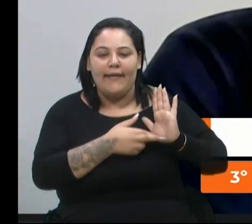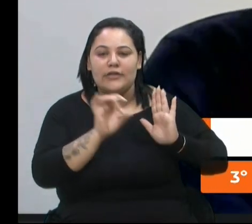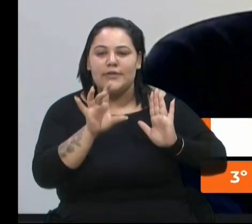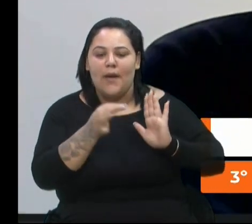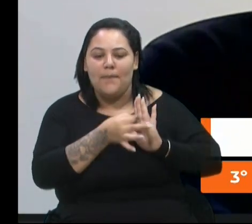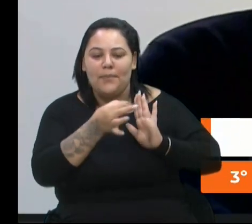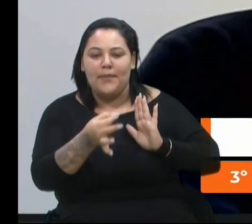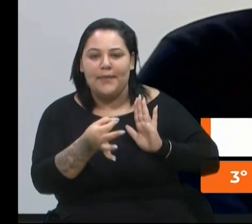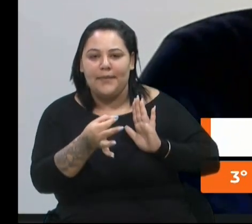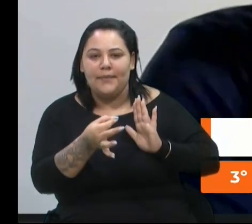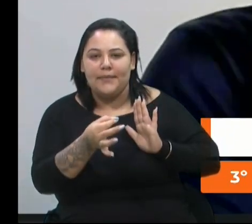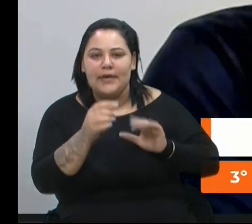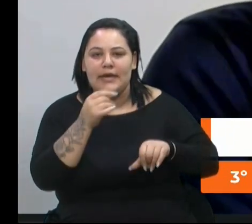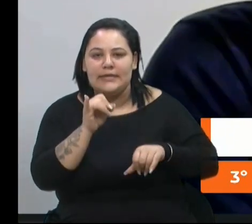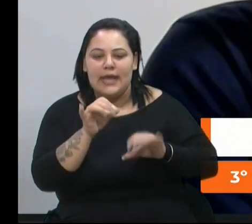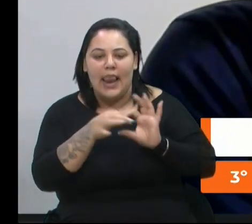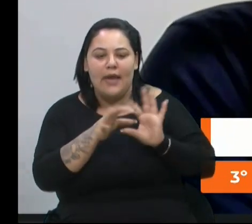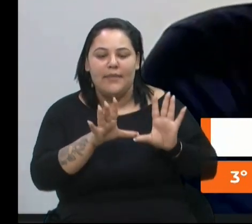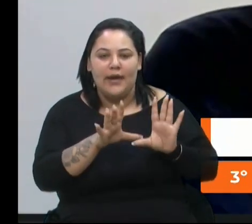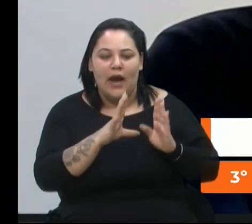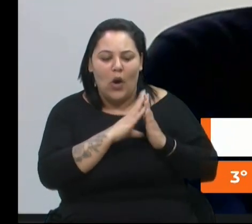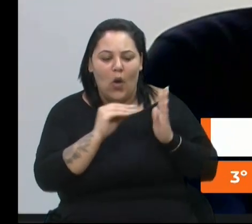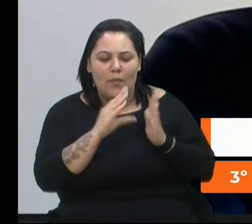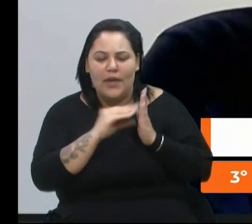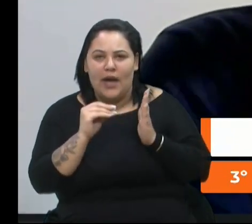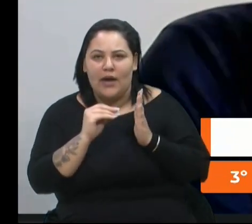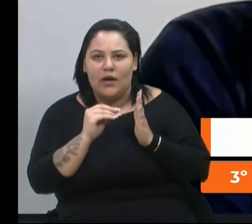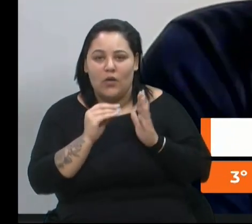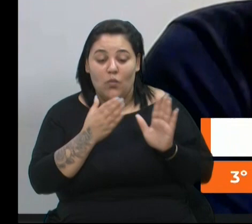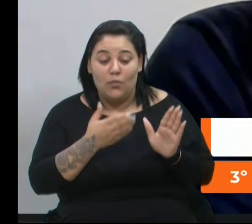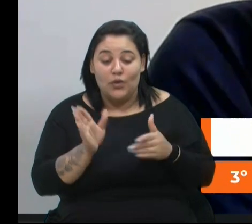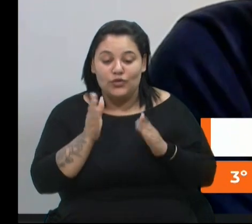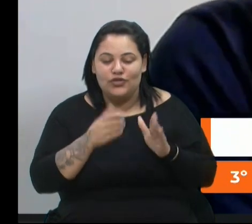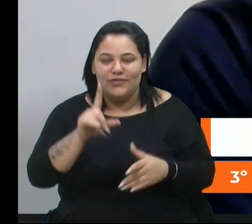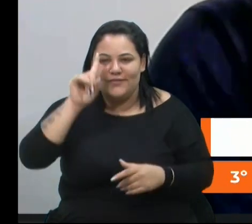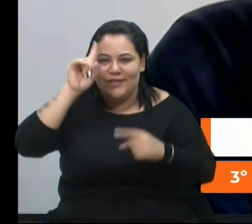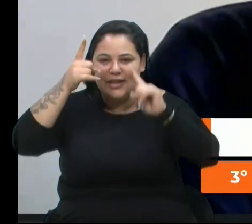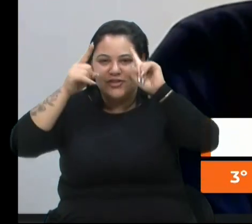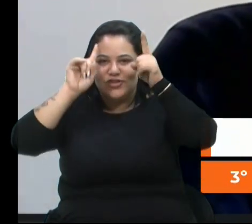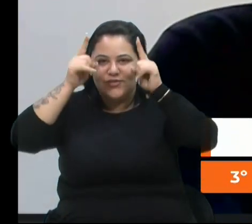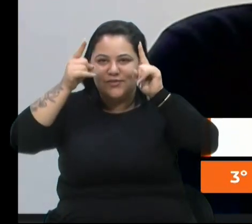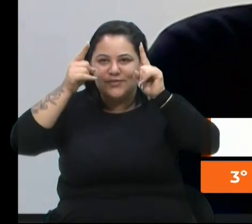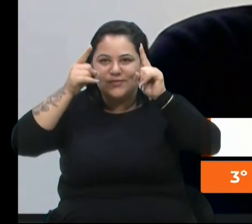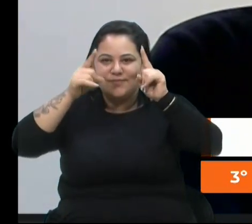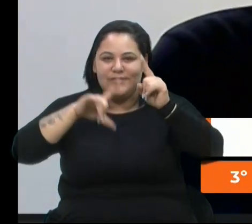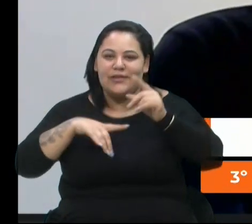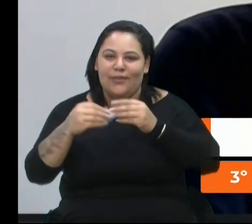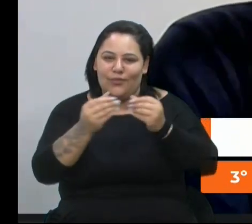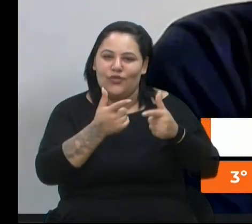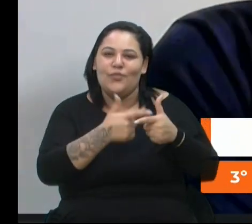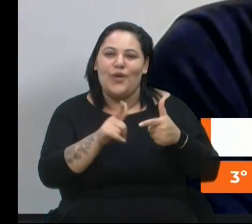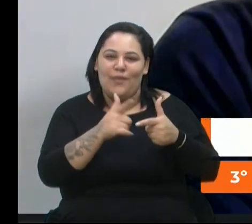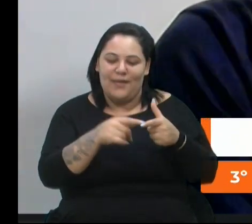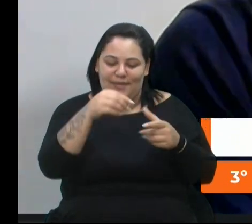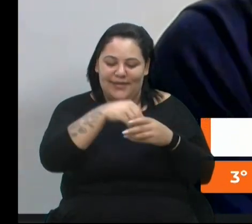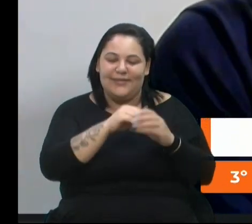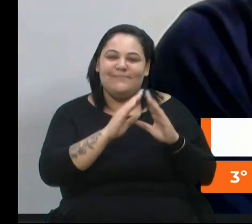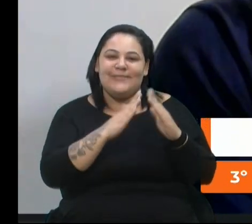permitido e copiar tudo que está sendo copiado, o produtivo criativo ele tende a ser muito problemático dentro da